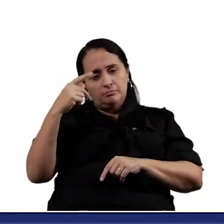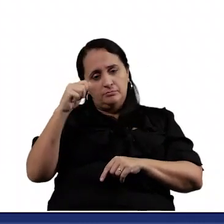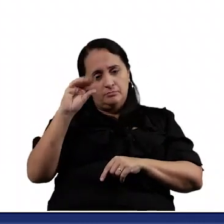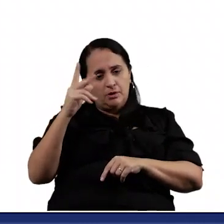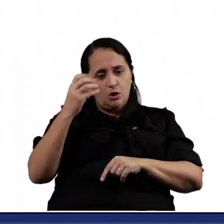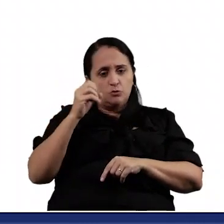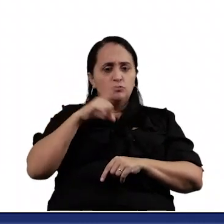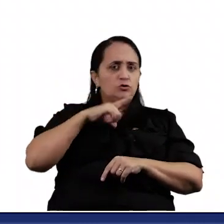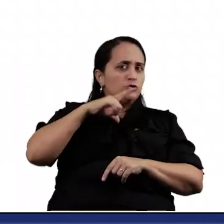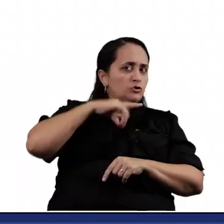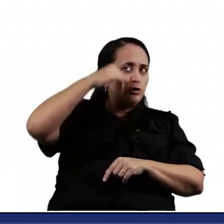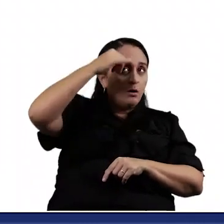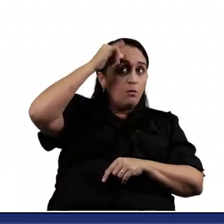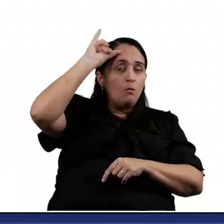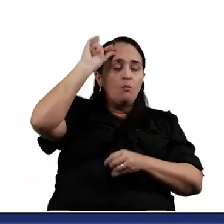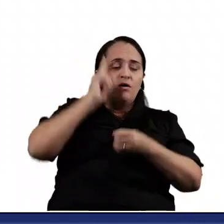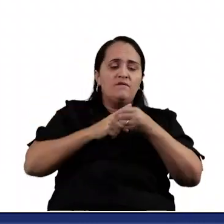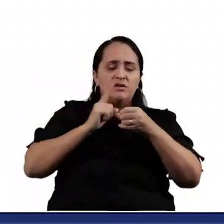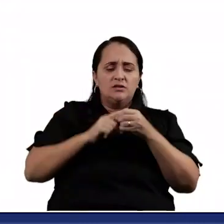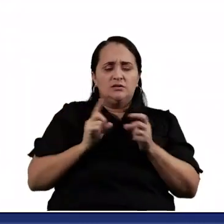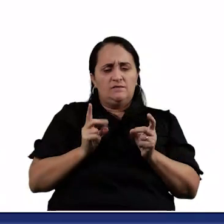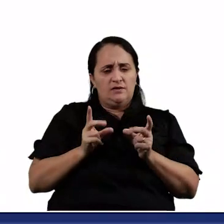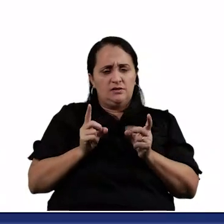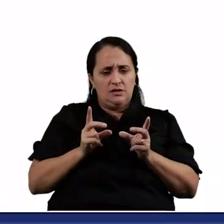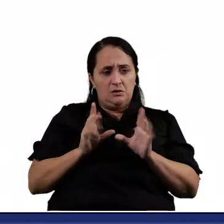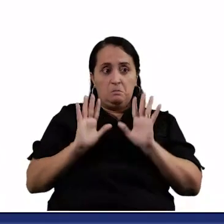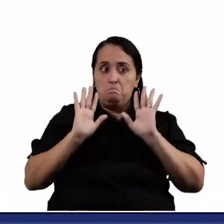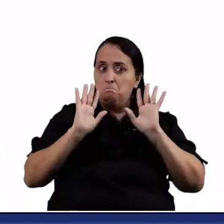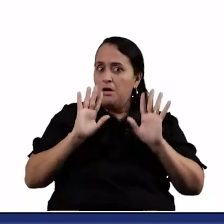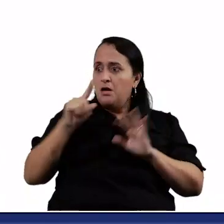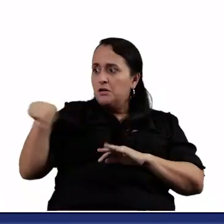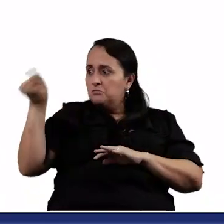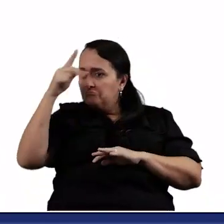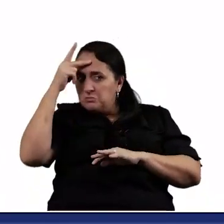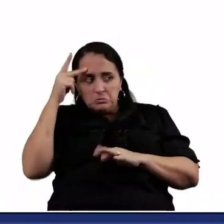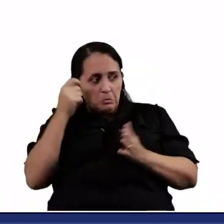queria comprar aquela Fazenda ela era mal assombrada